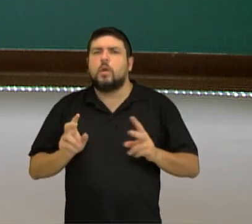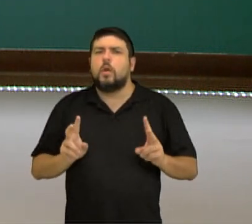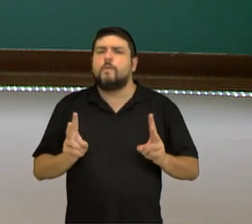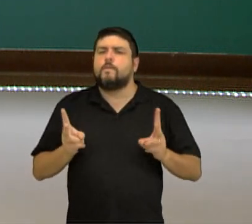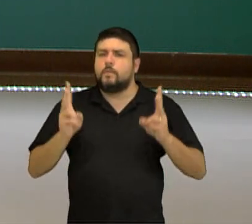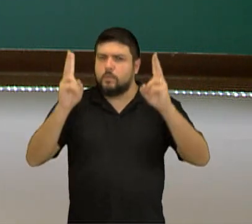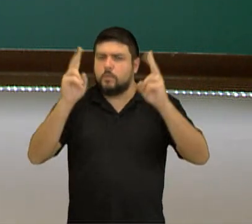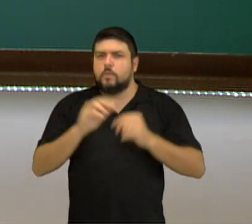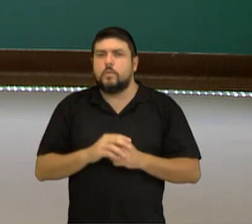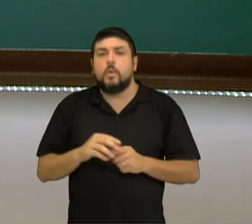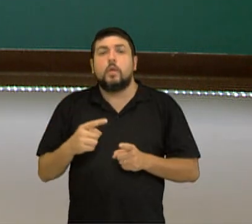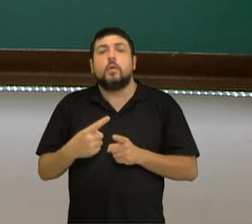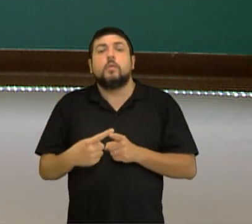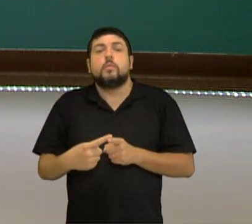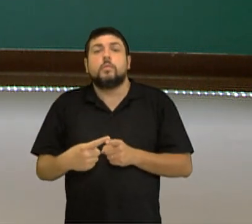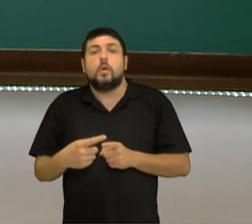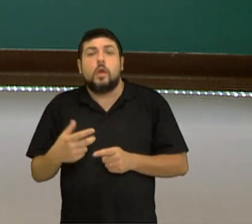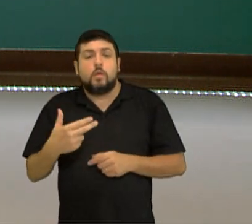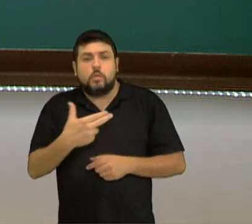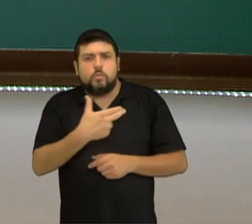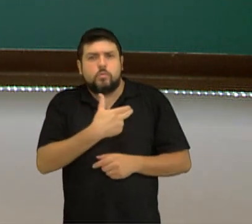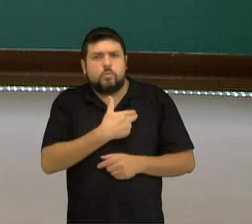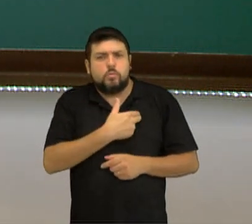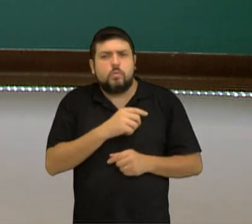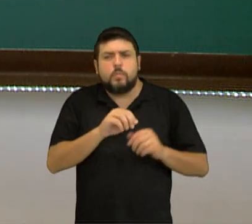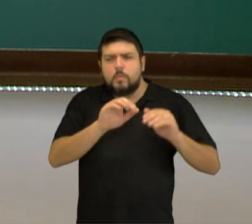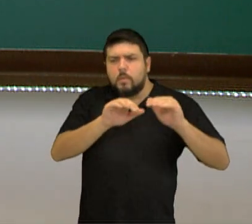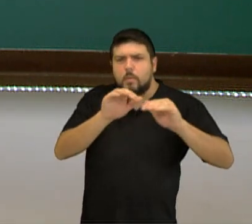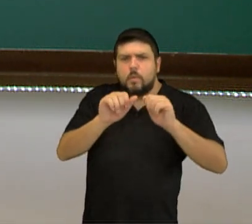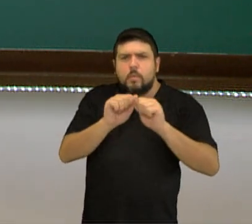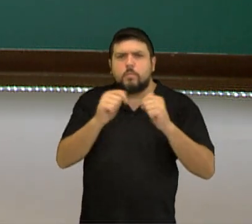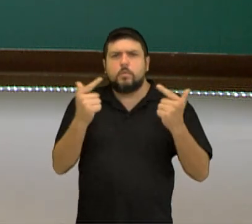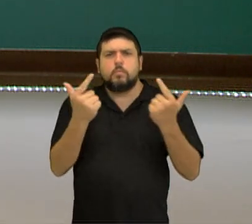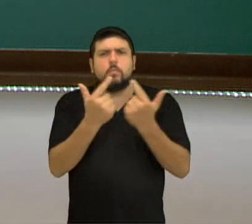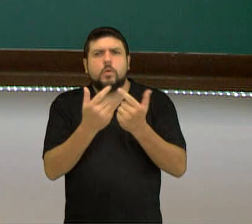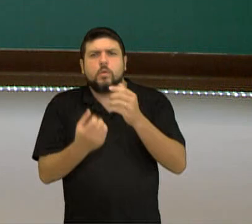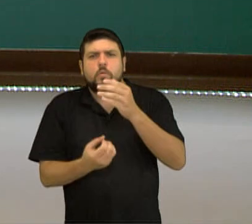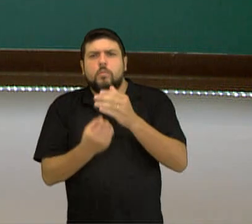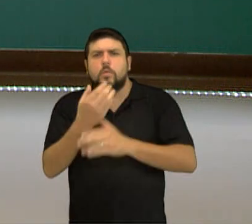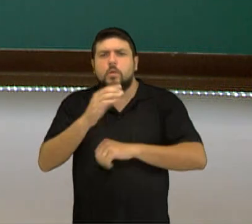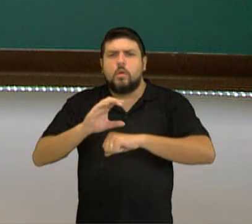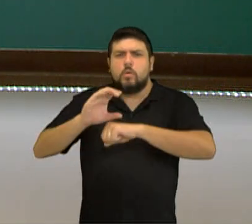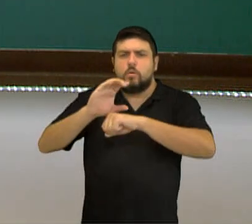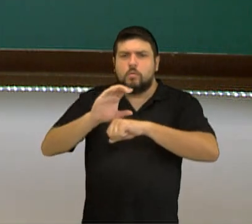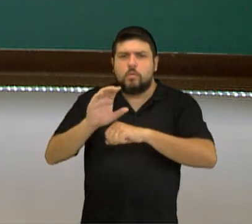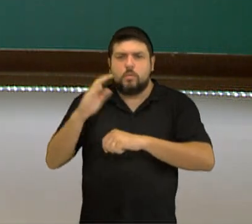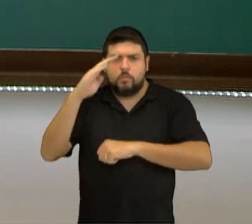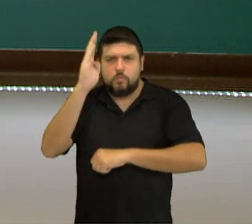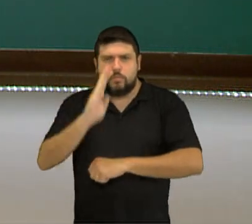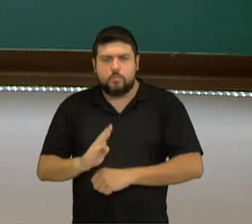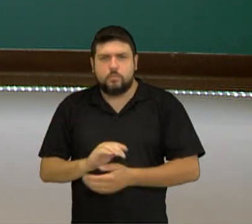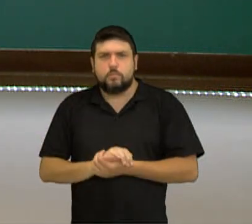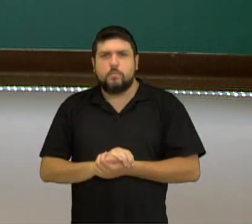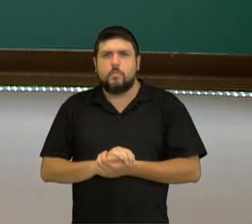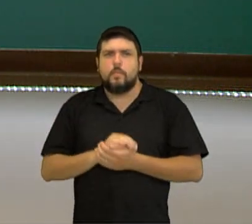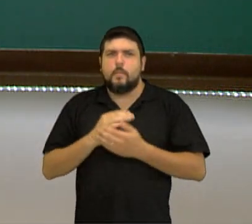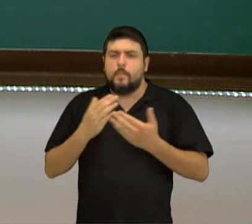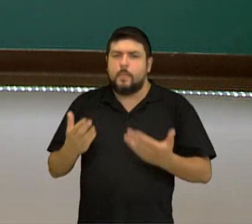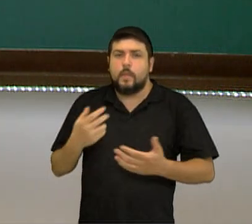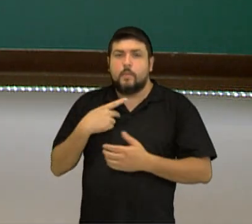Assembleia Constituinte para criar uma nova Constituição para o Brasil. Dessa maneira, os paulistas,